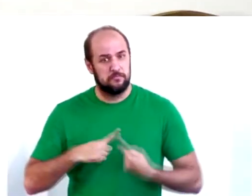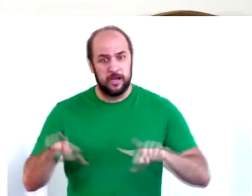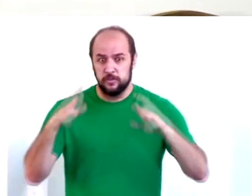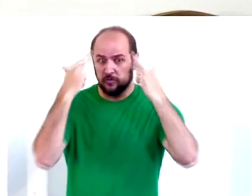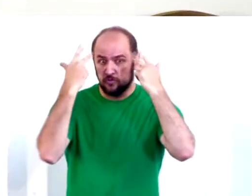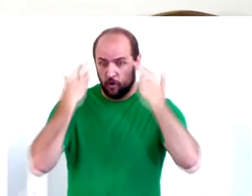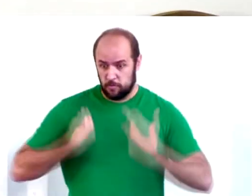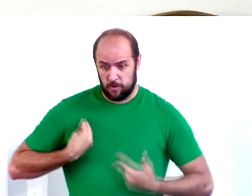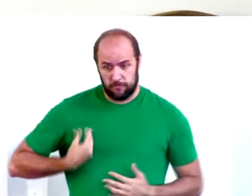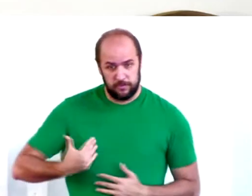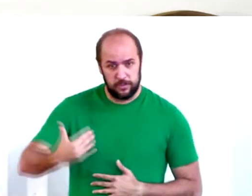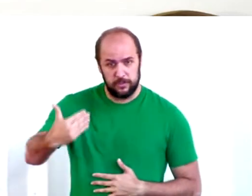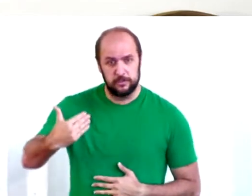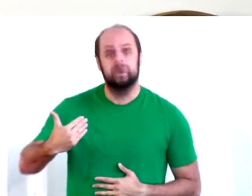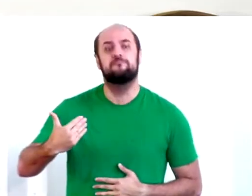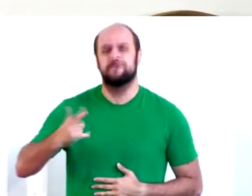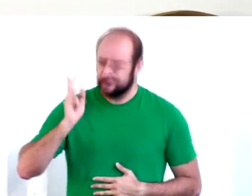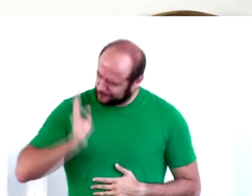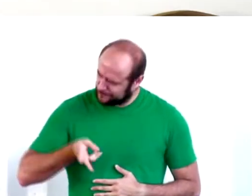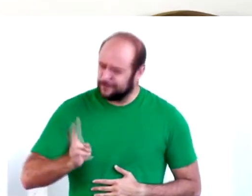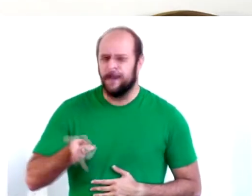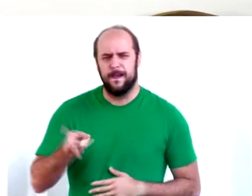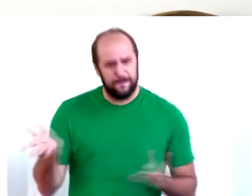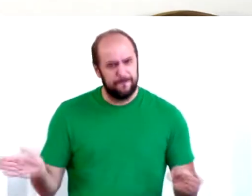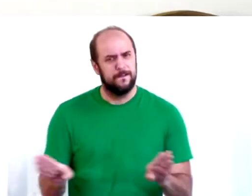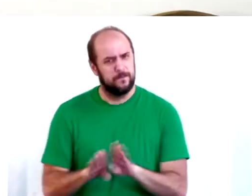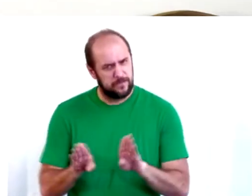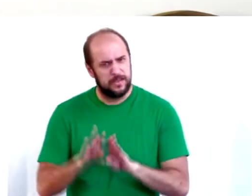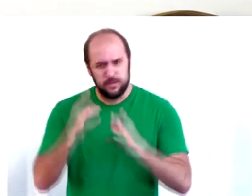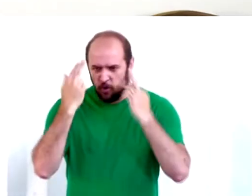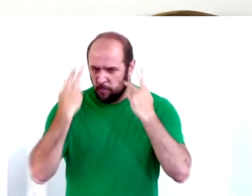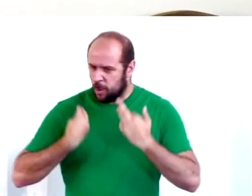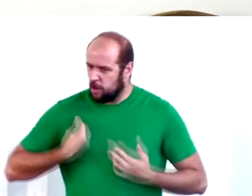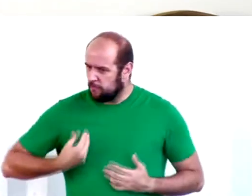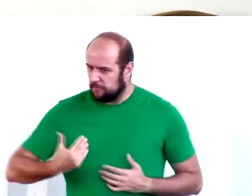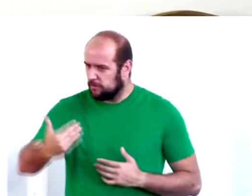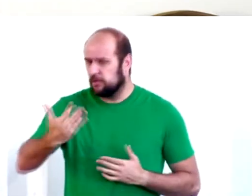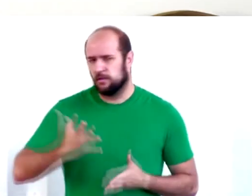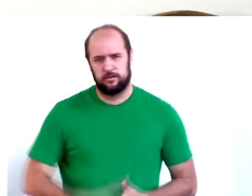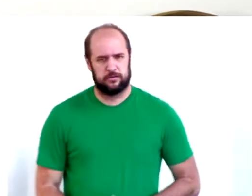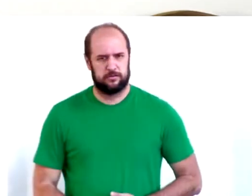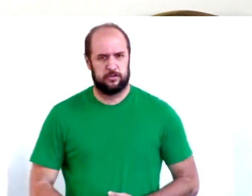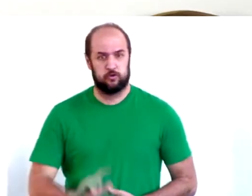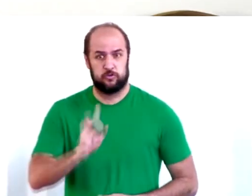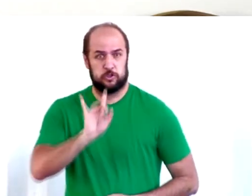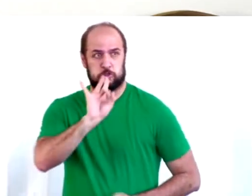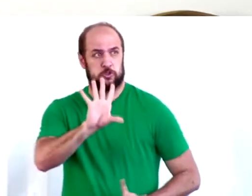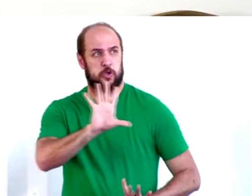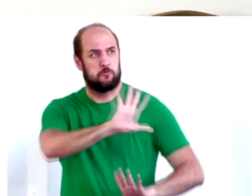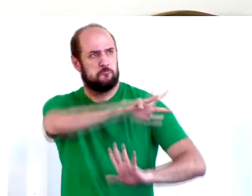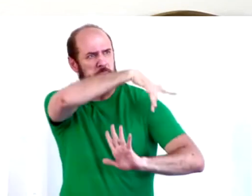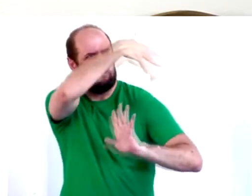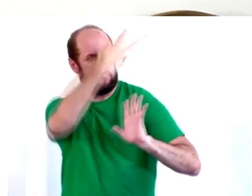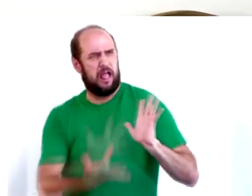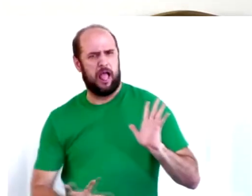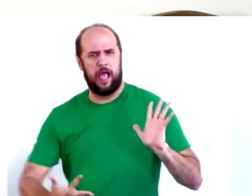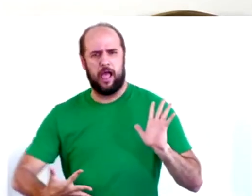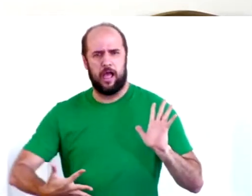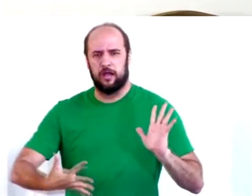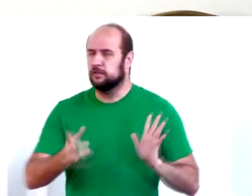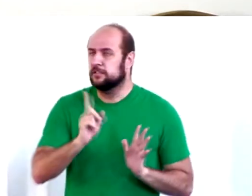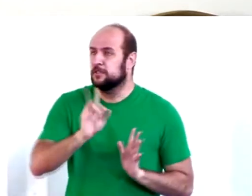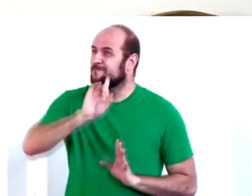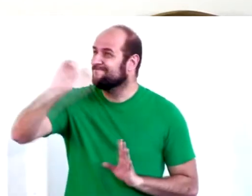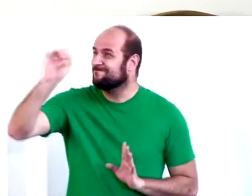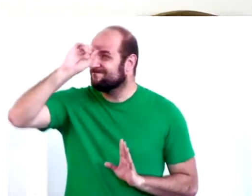de maneira ordinária? Quase sempre, quase sempre. Nós não vivemos pelo extraordinário, Nós vivemos pela ordem